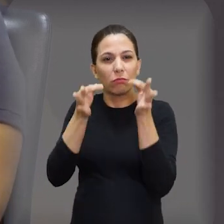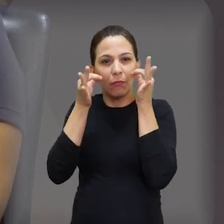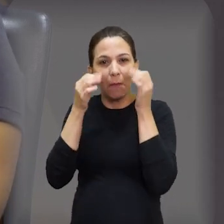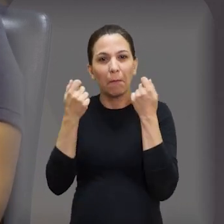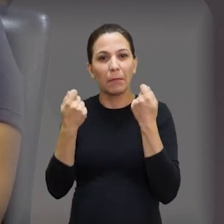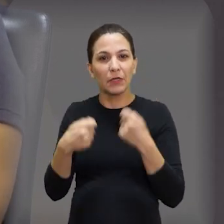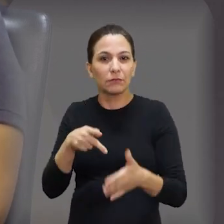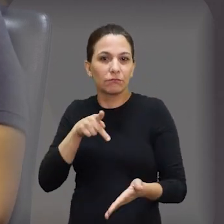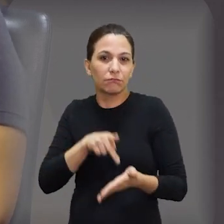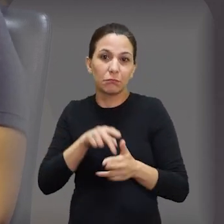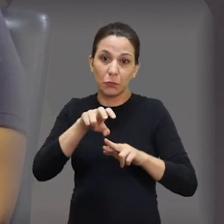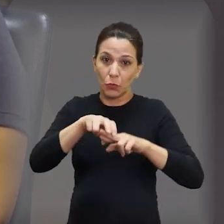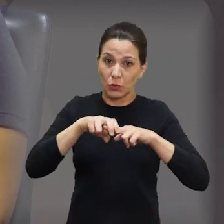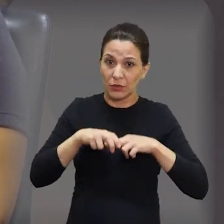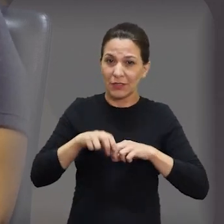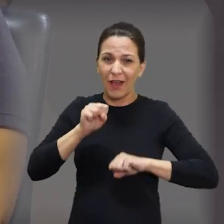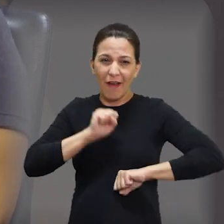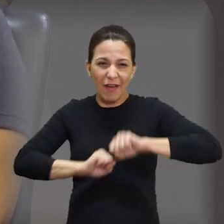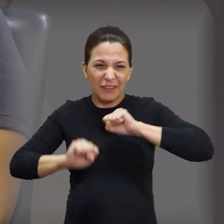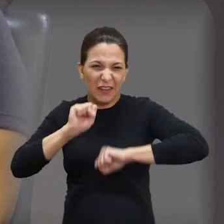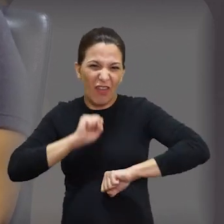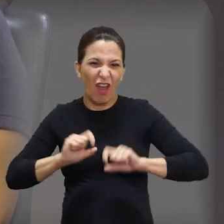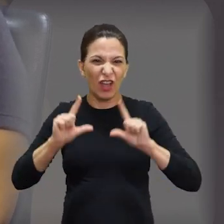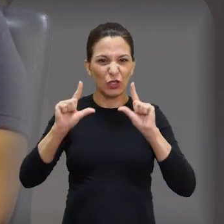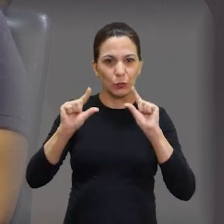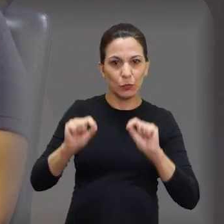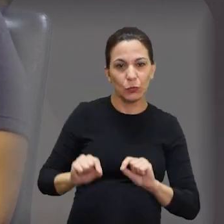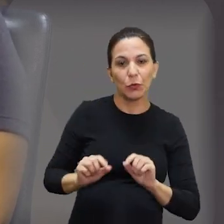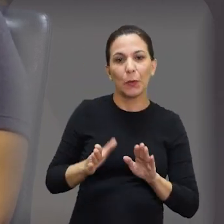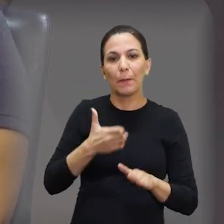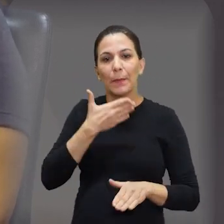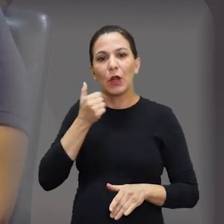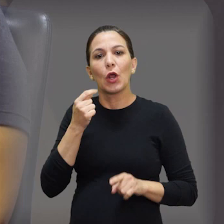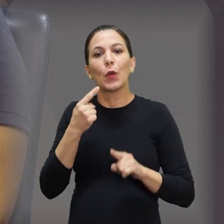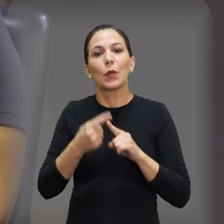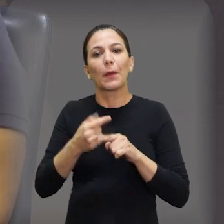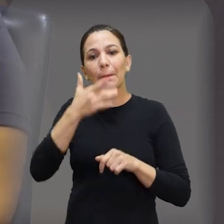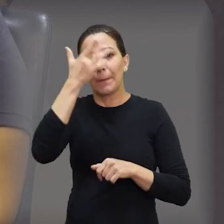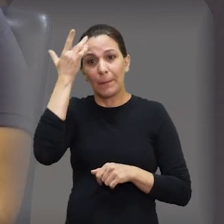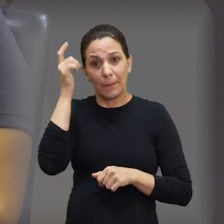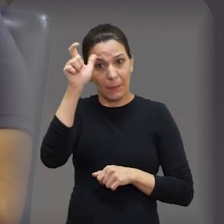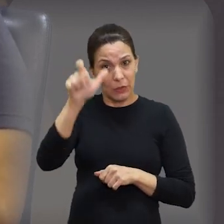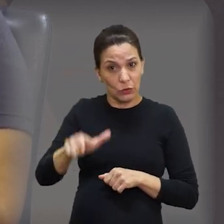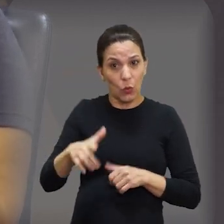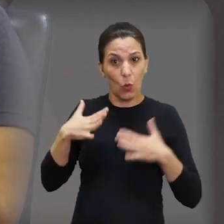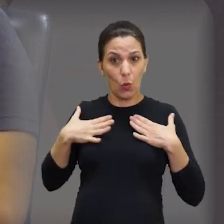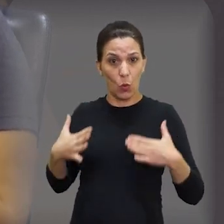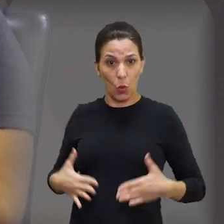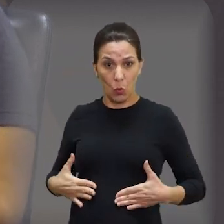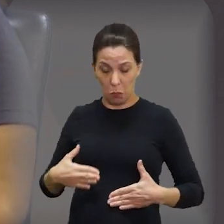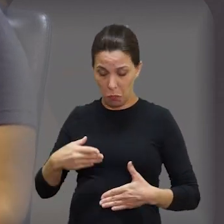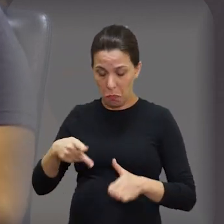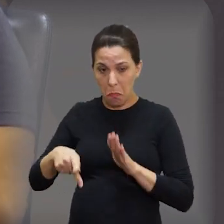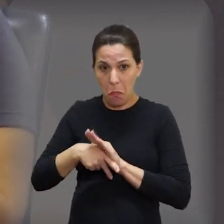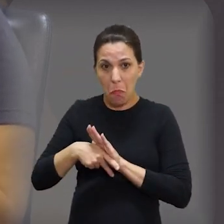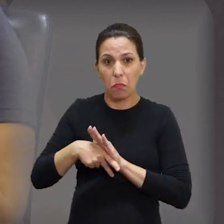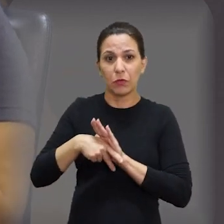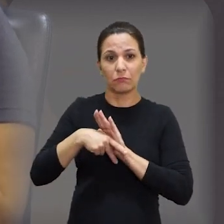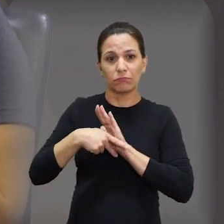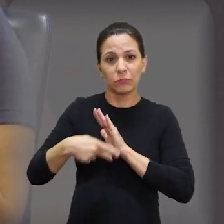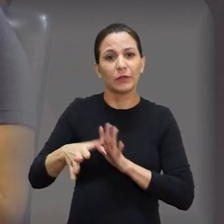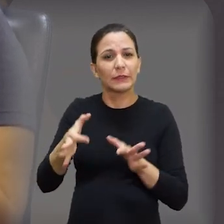movimentos. E com isso você promove uma melhora da ansiedade, a pessoa acaba ficando mais centrada no próprio